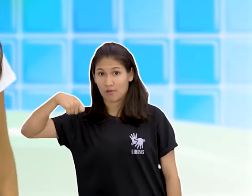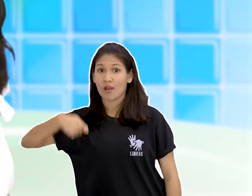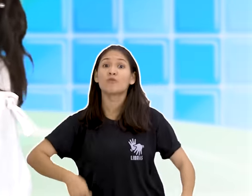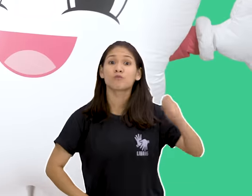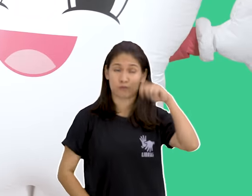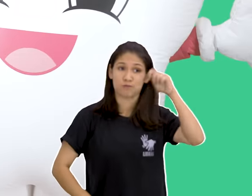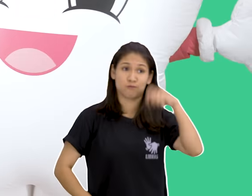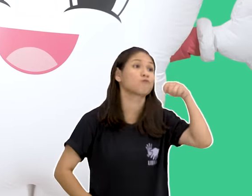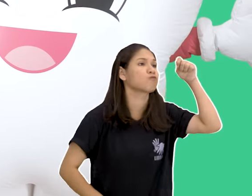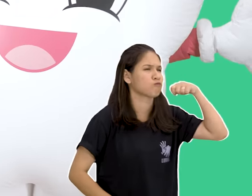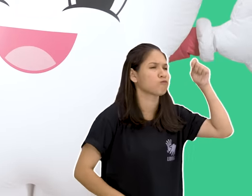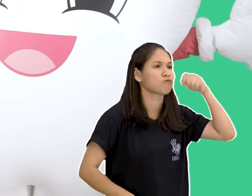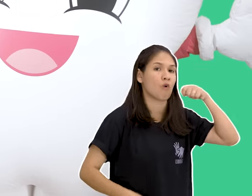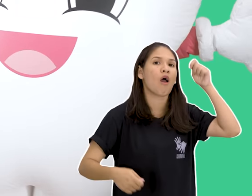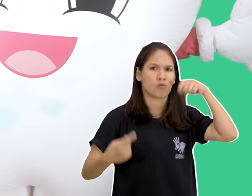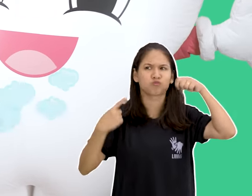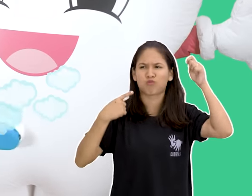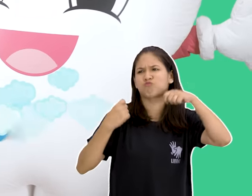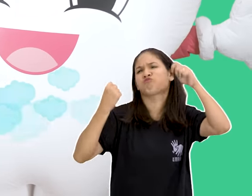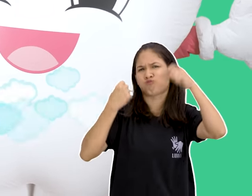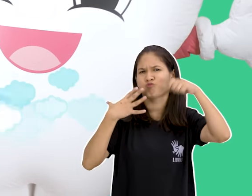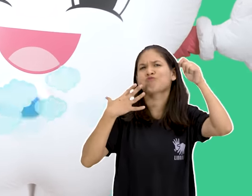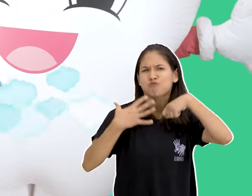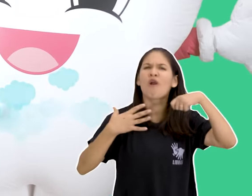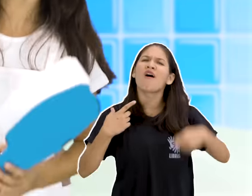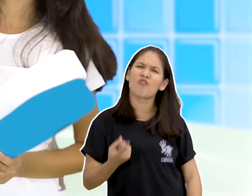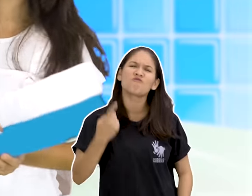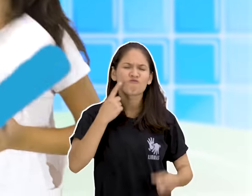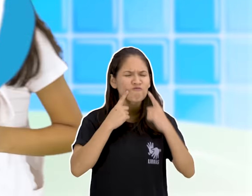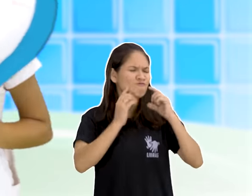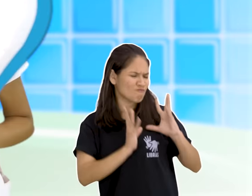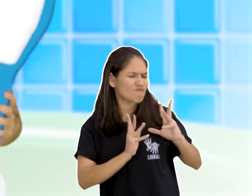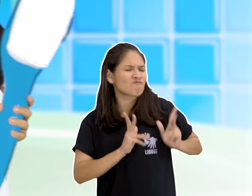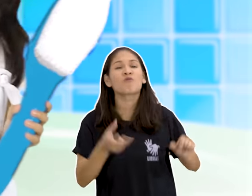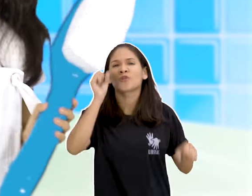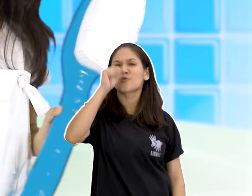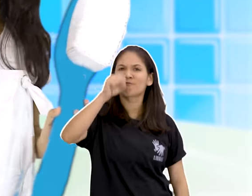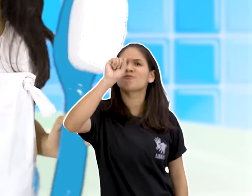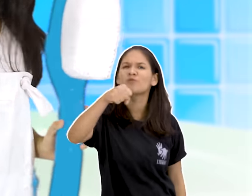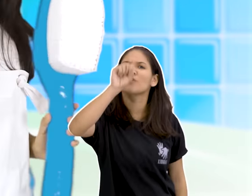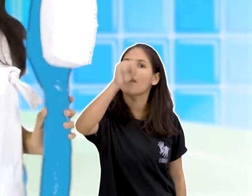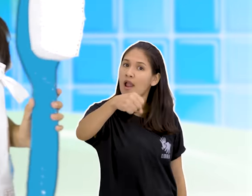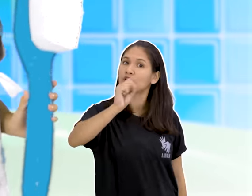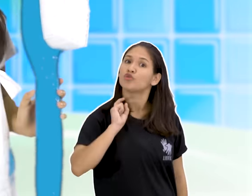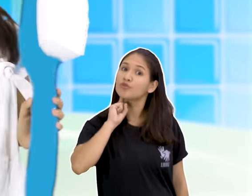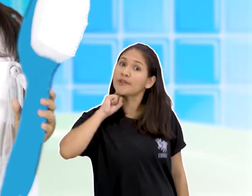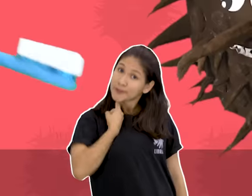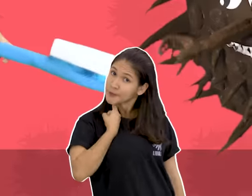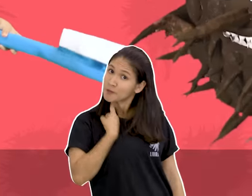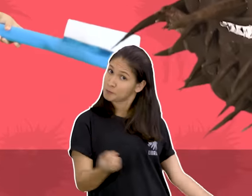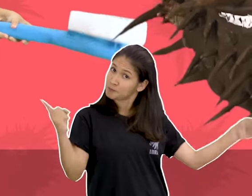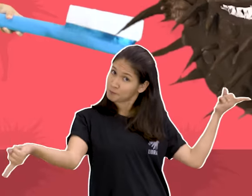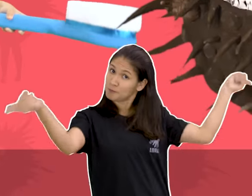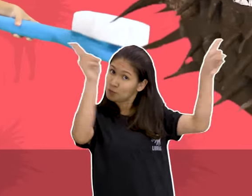chique. Escove o dentão, isso é muito bom. Vai ficar limpinho, sim, sim, sim.